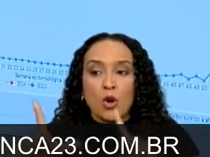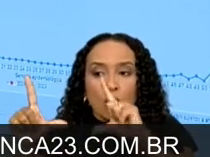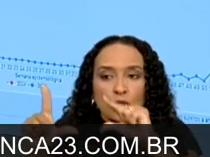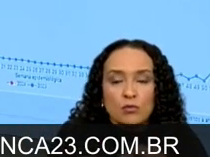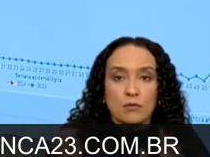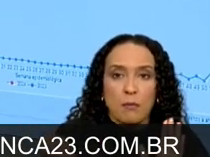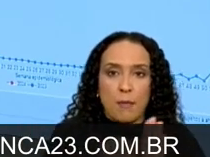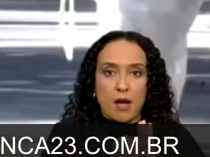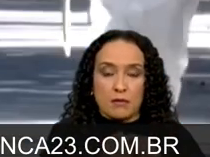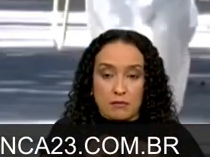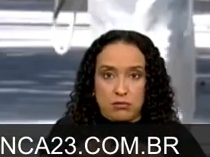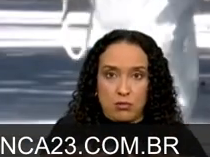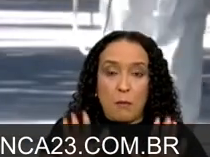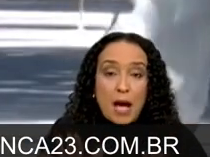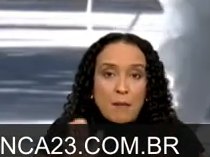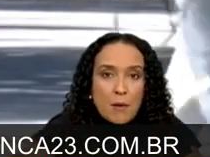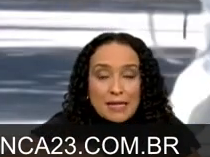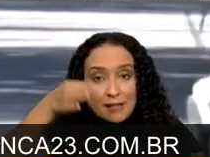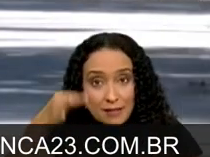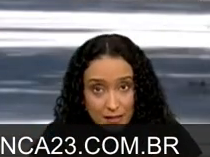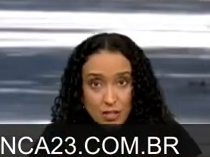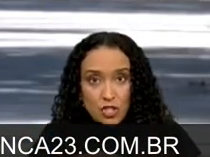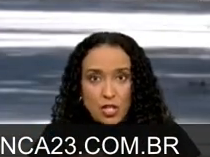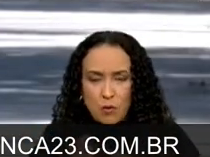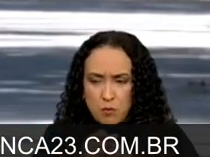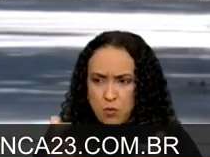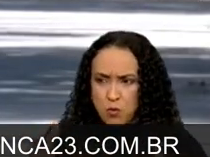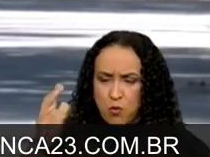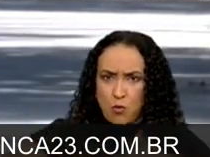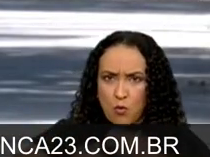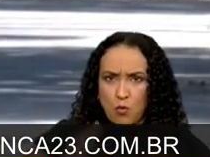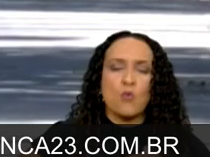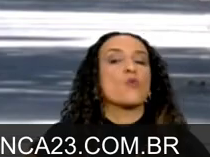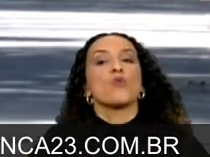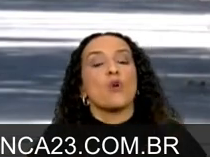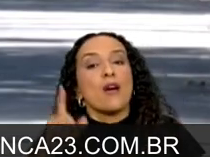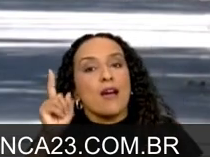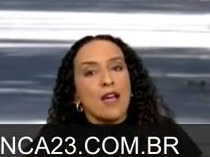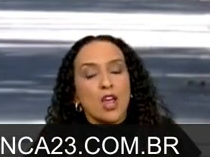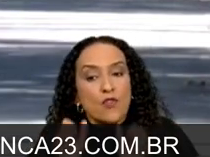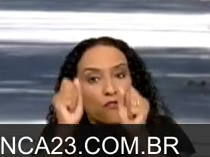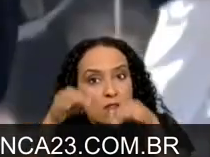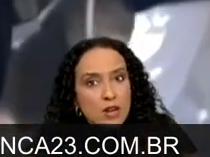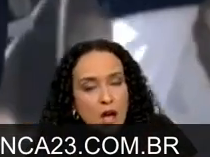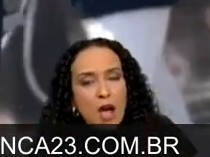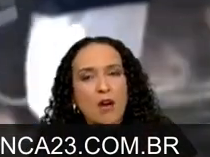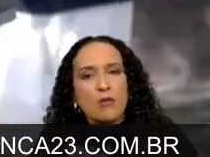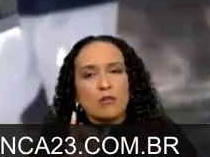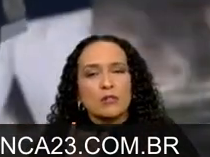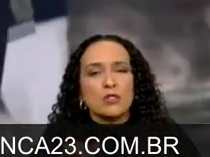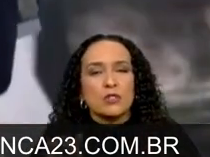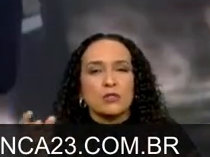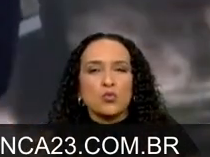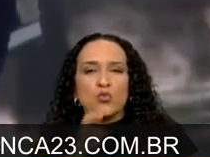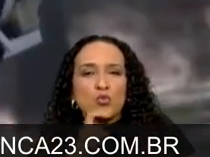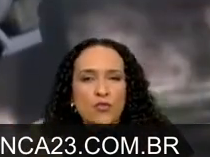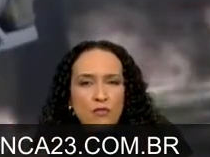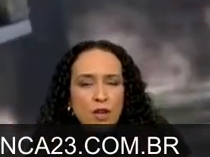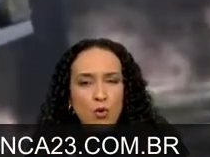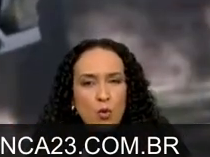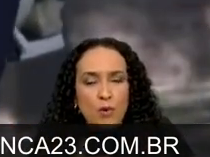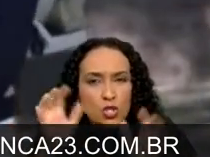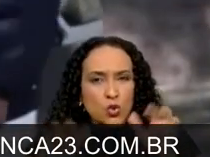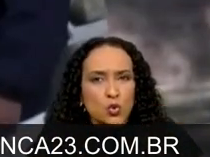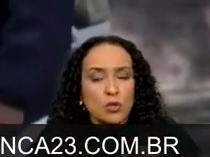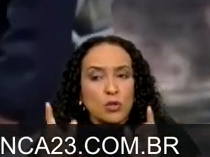o impacto da epidemia. Mas o momento certo de ter um volume grande de agentes de endemia é no final do inverno, para que no começo das chuvas